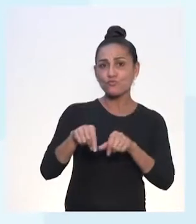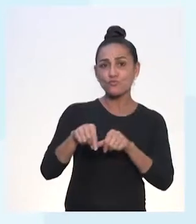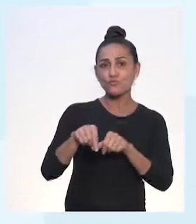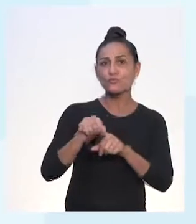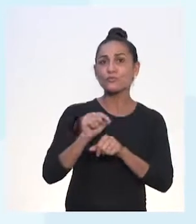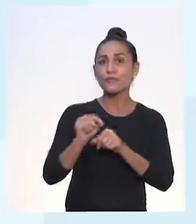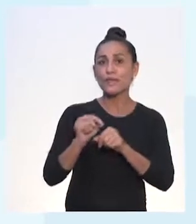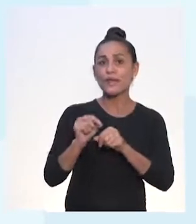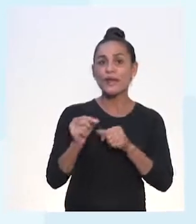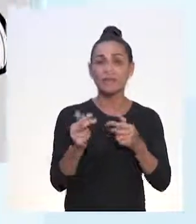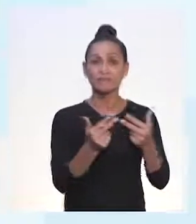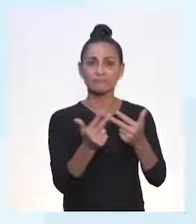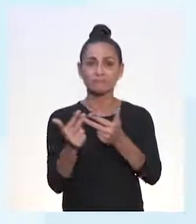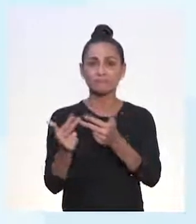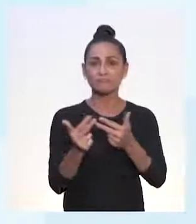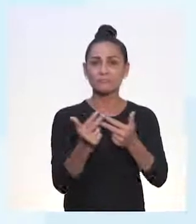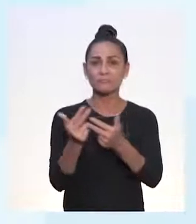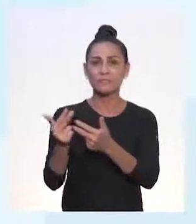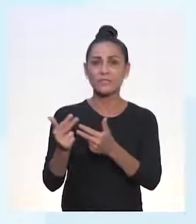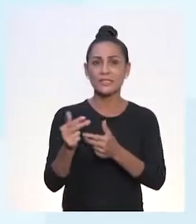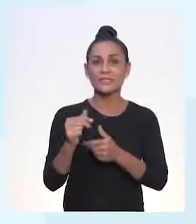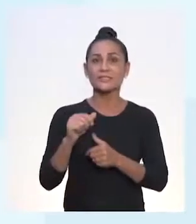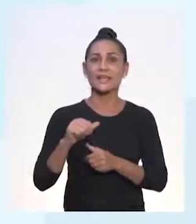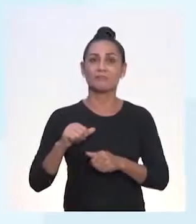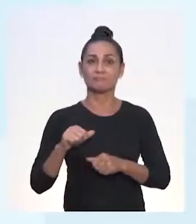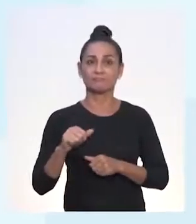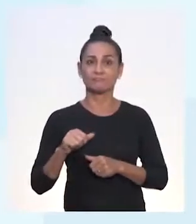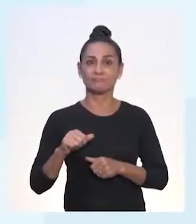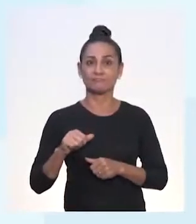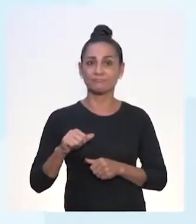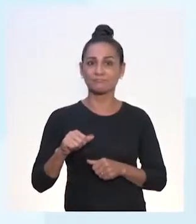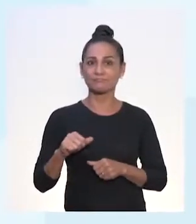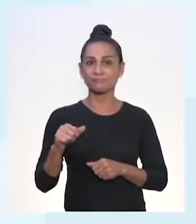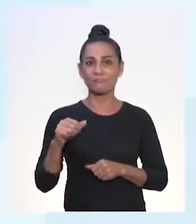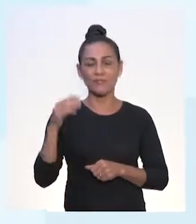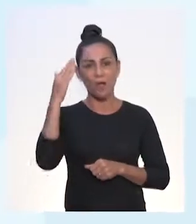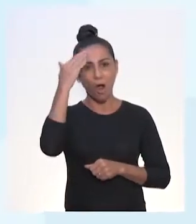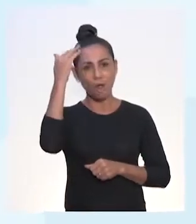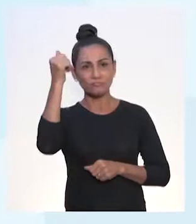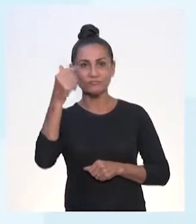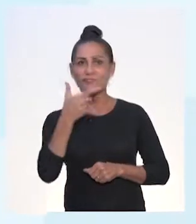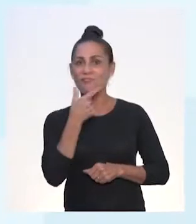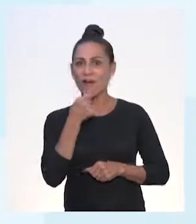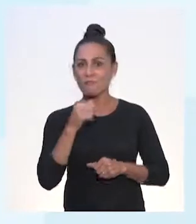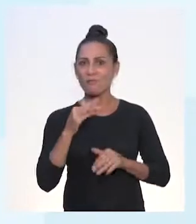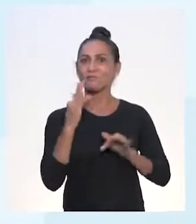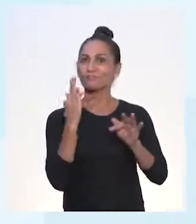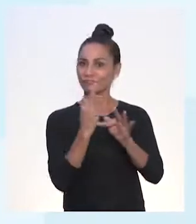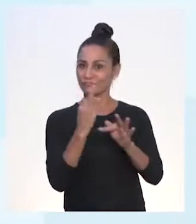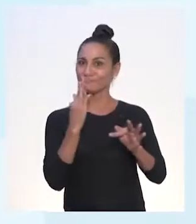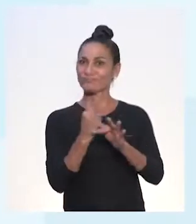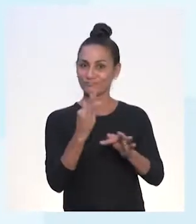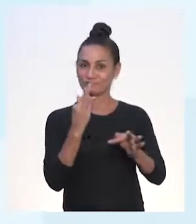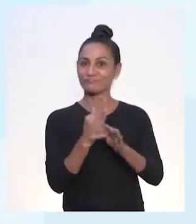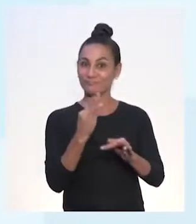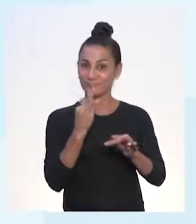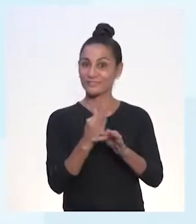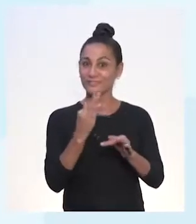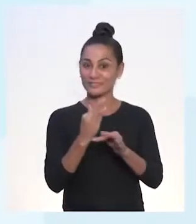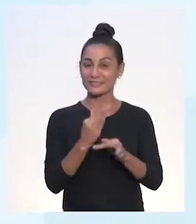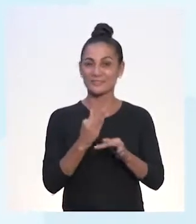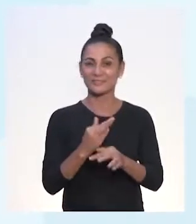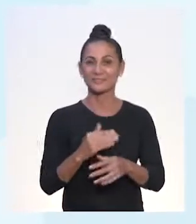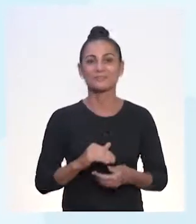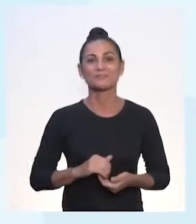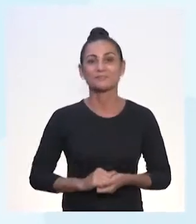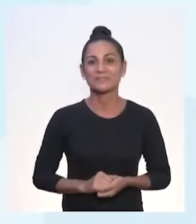da relatividade, que é do Albert Einstein, né? Poucos famosos, né? Isso. Newton, Pitágoras e Einstein. Isso